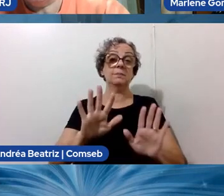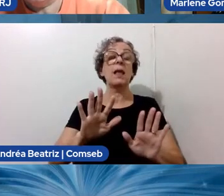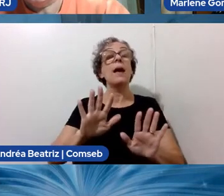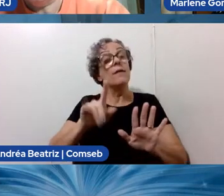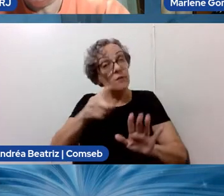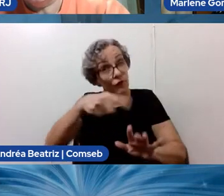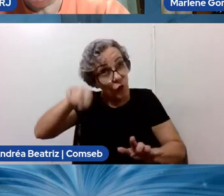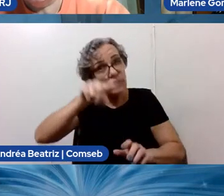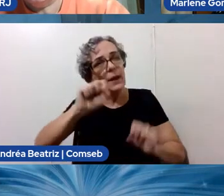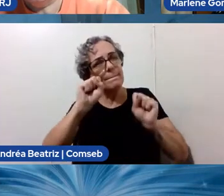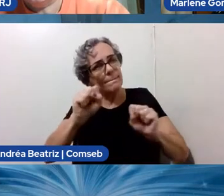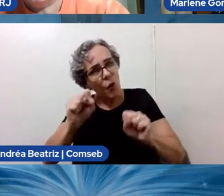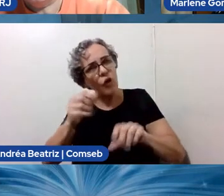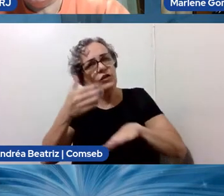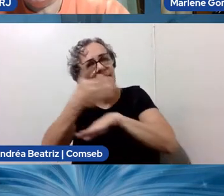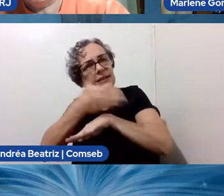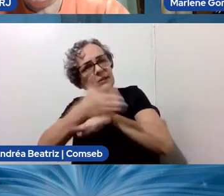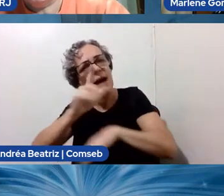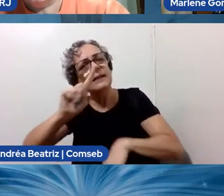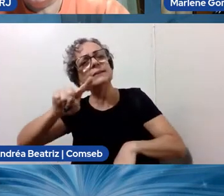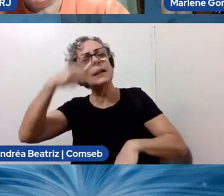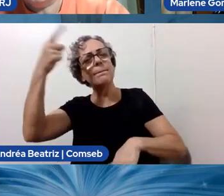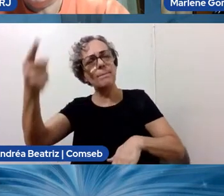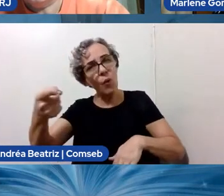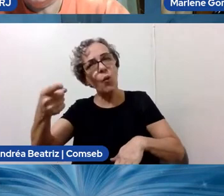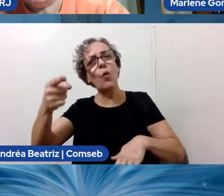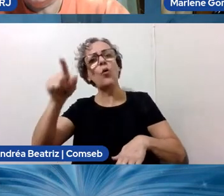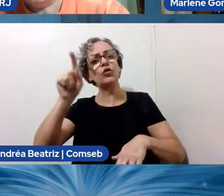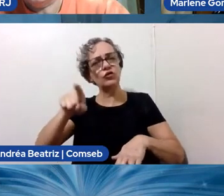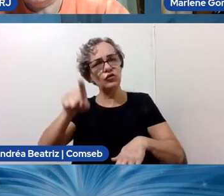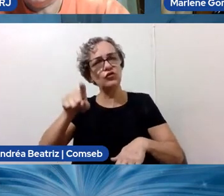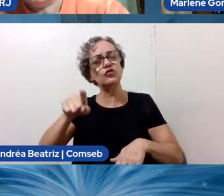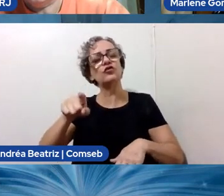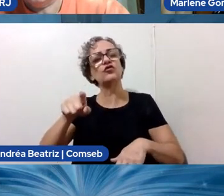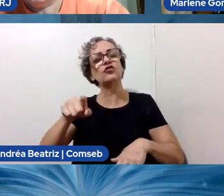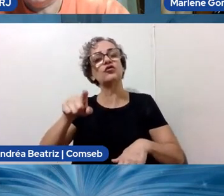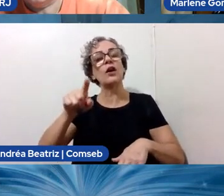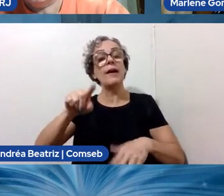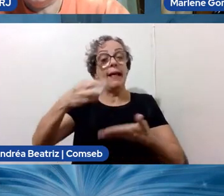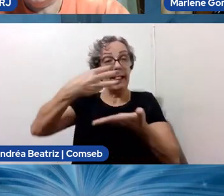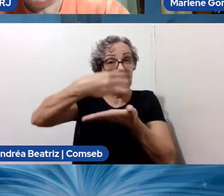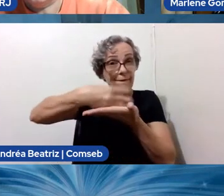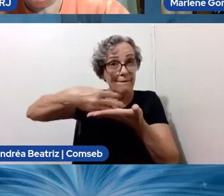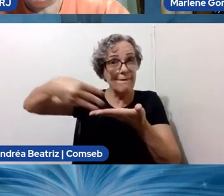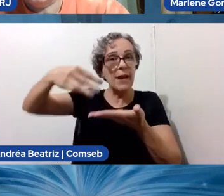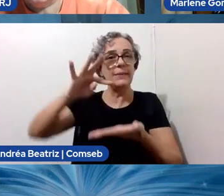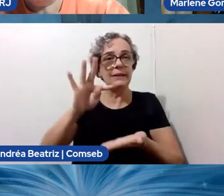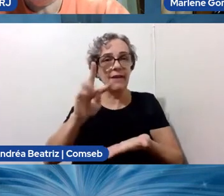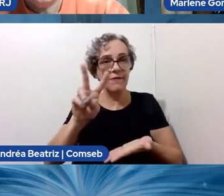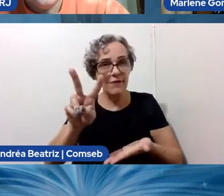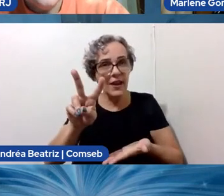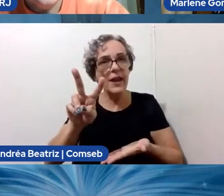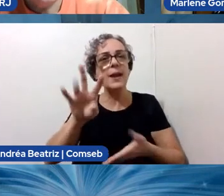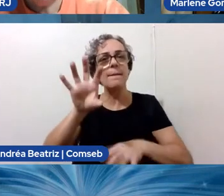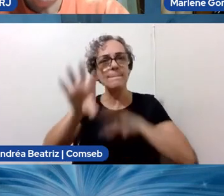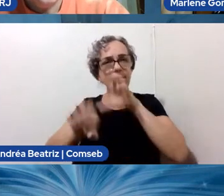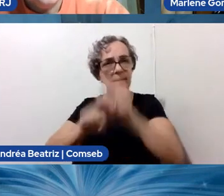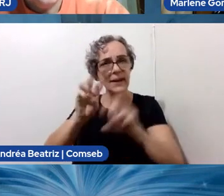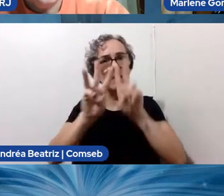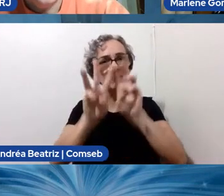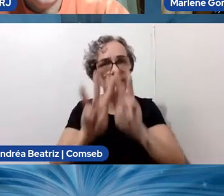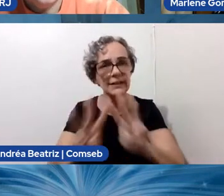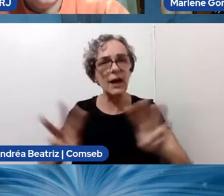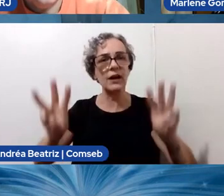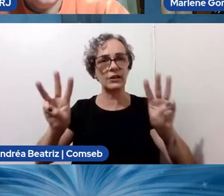pode acessar, não é, o site da FEB TV e pode ver todo, não é, o que foi examinado sobre o assunto.